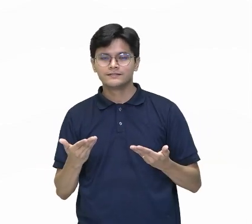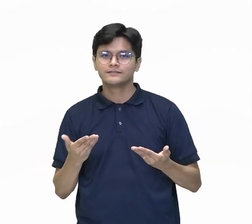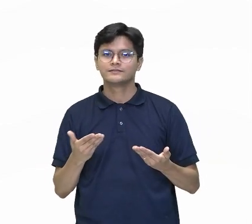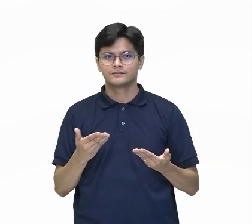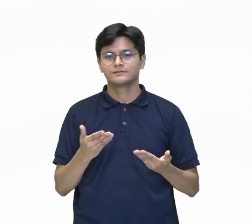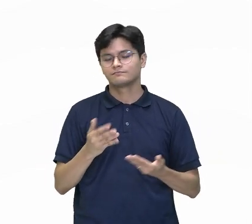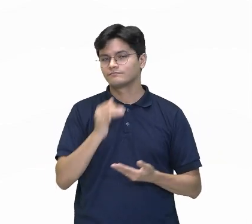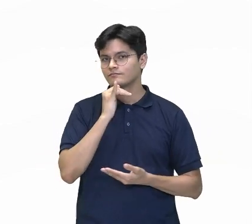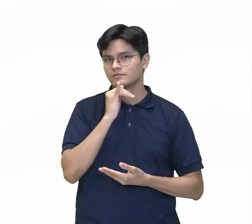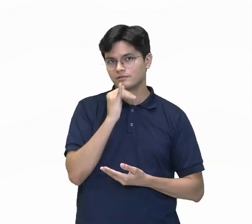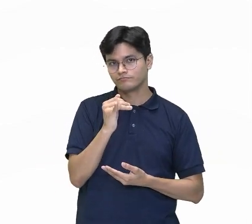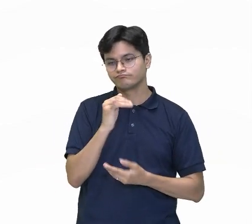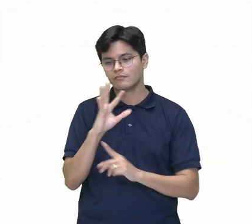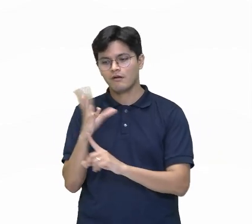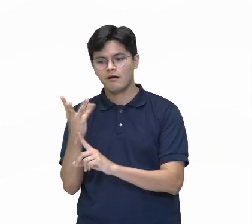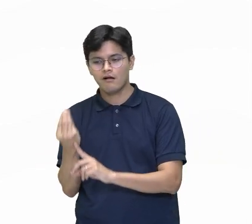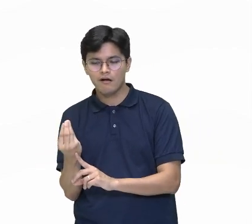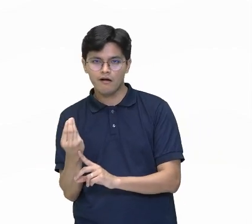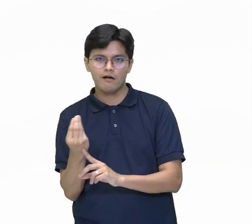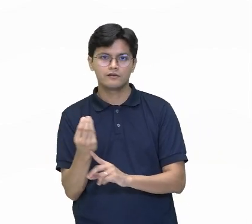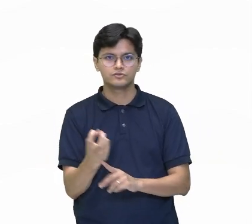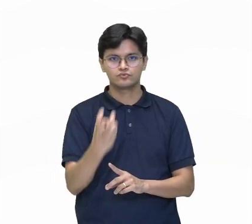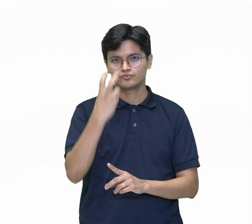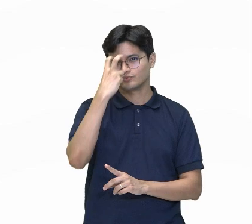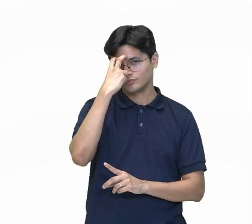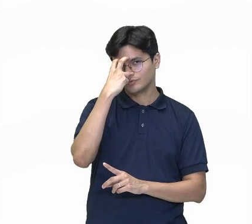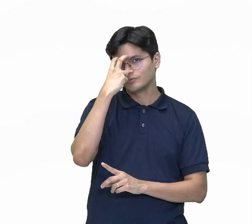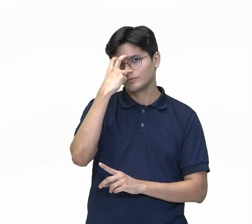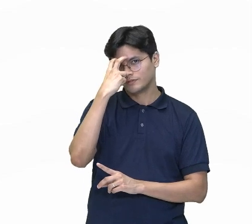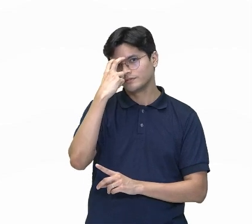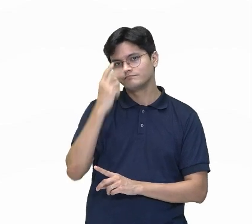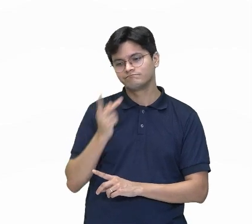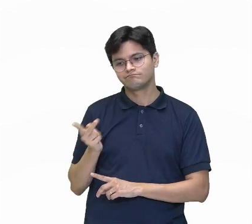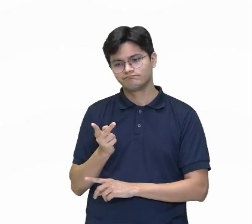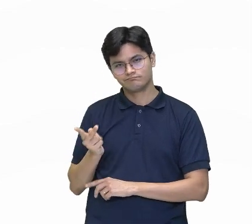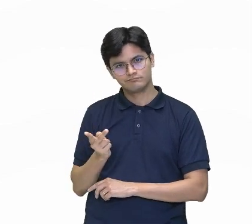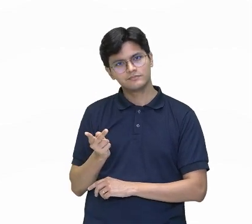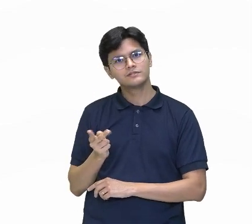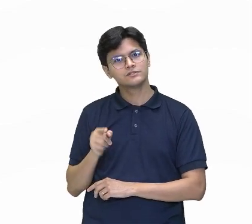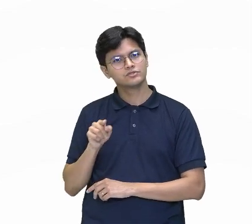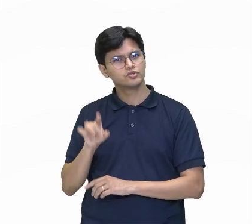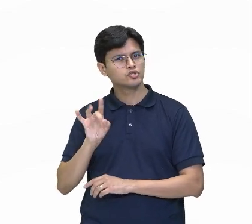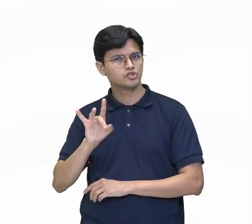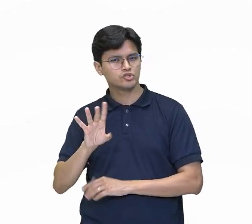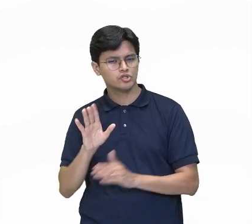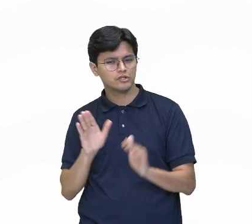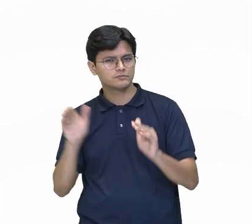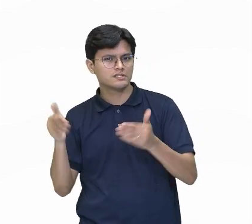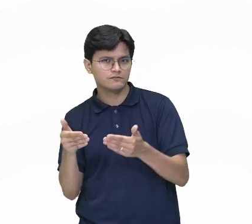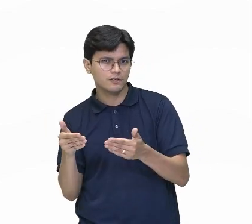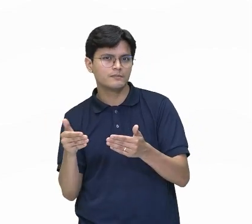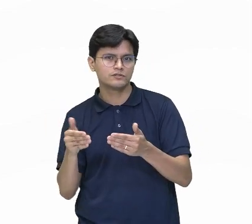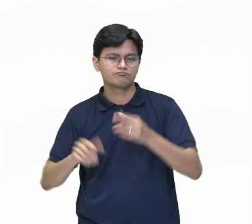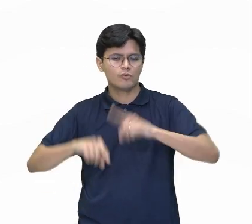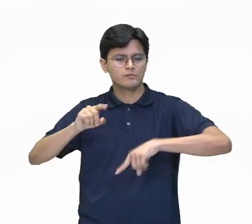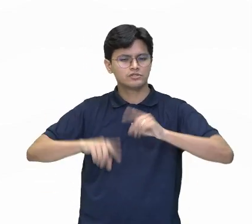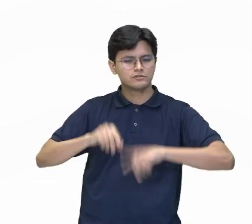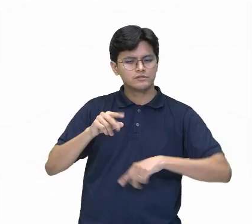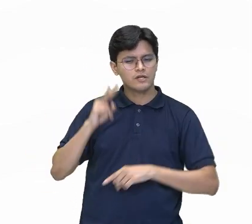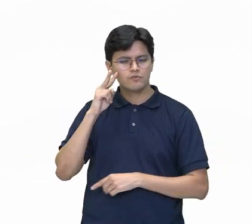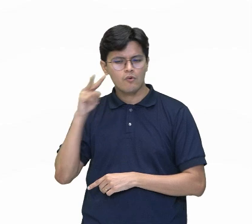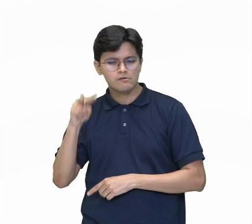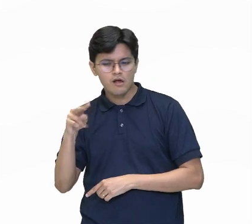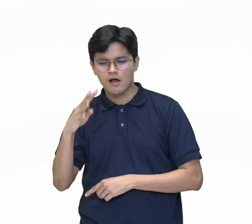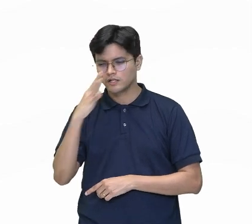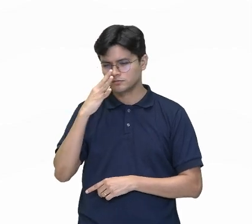arte e cultura, nós estamos falando de algo que vai muito além de você olhar um objeto e contemplar aquele